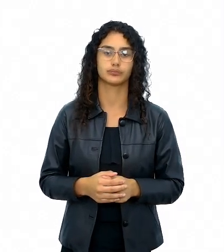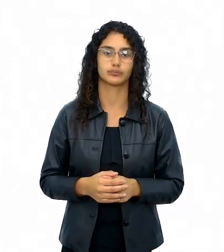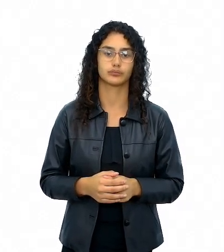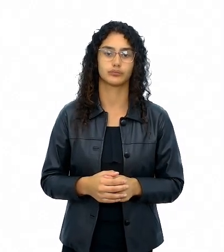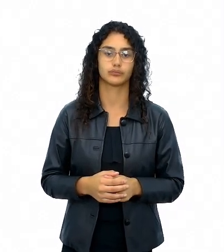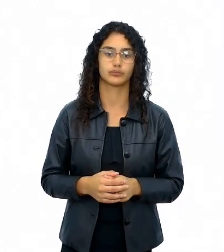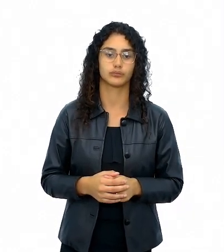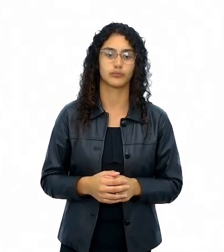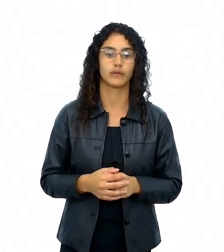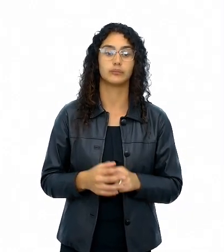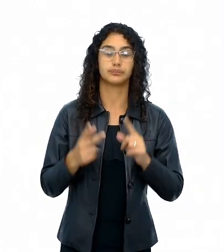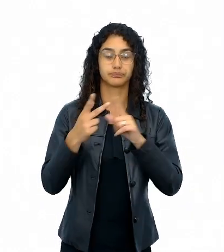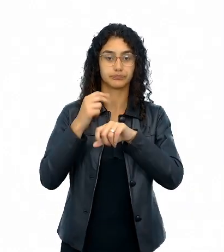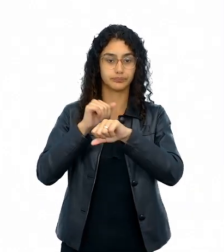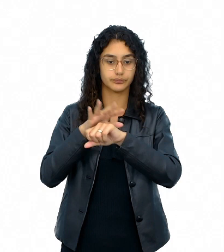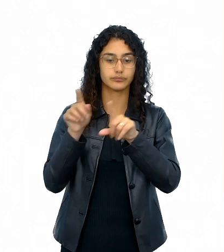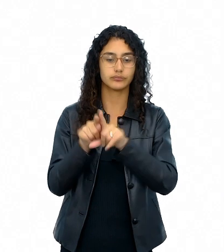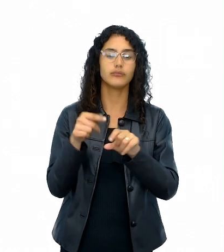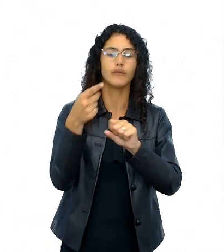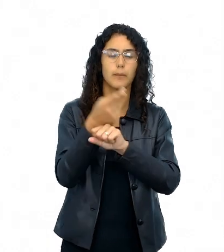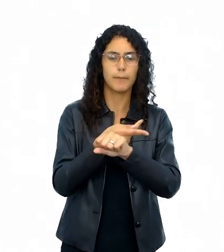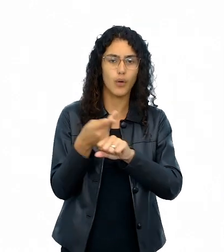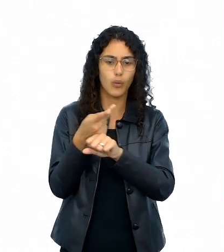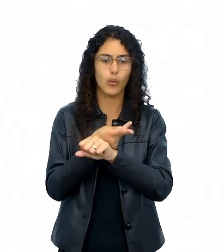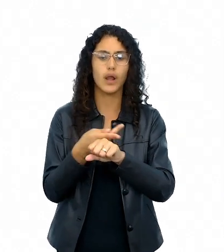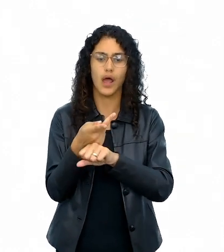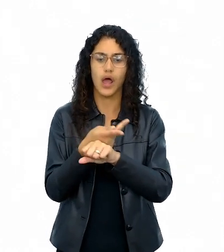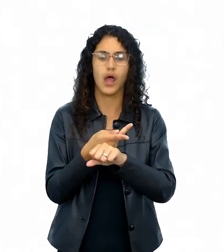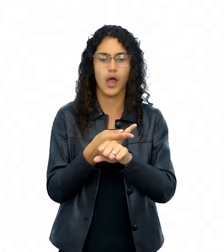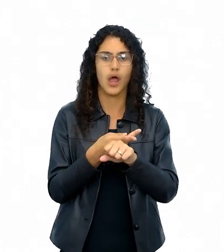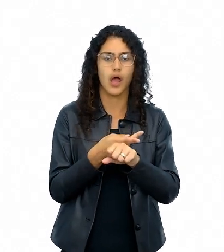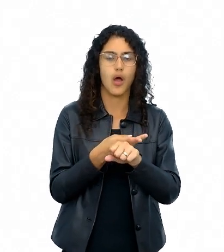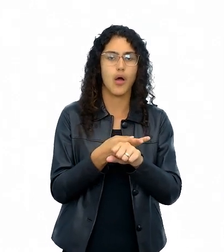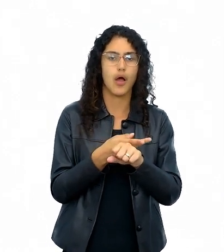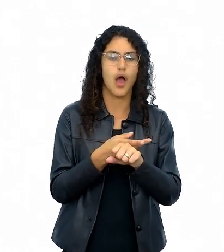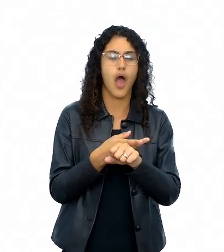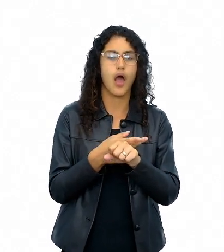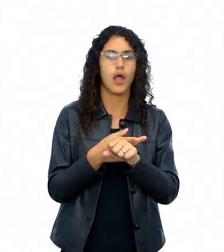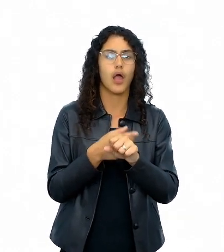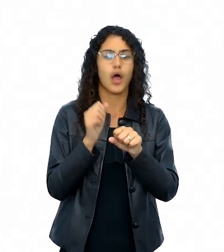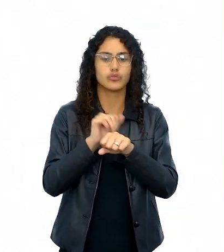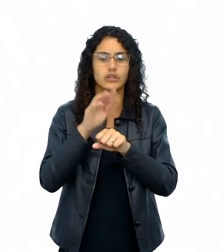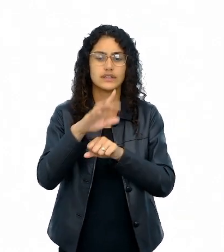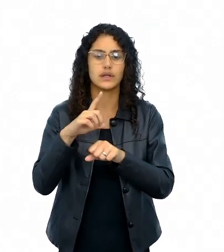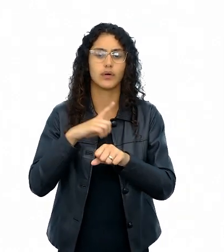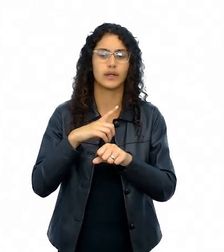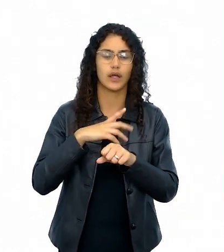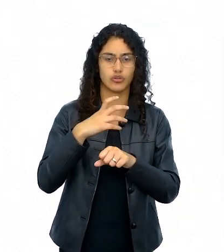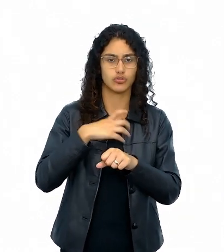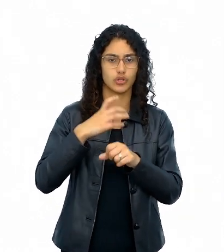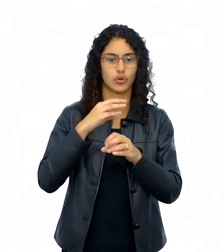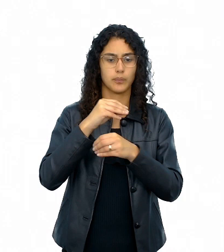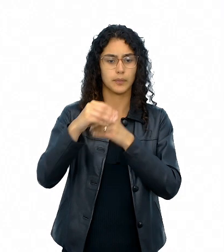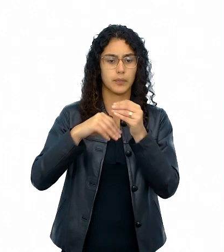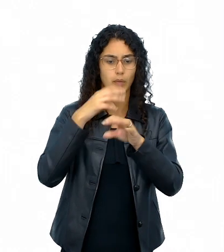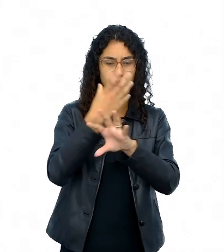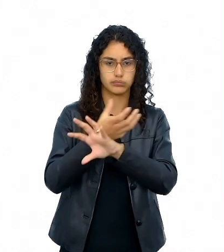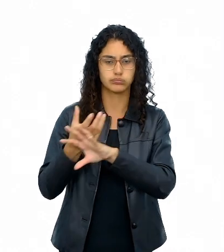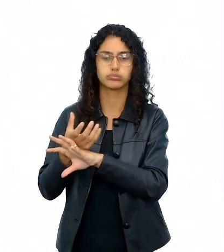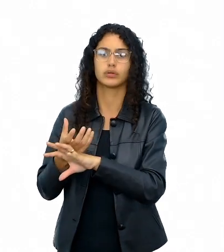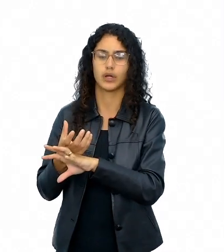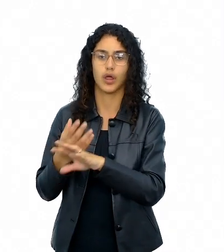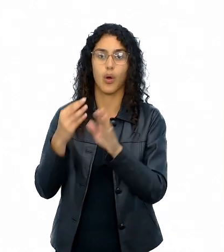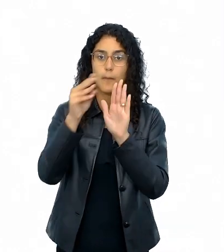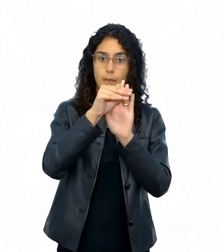Uma segunda sugestão seria, então, explorar essas sugestões de abordagens interdisciplinares que eu trouxe aqui na pauta de